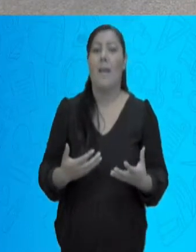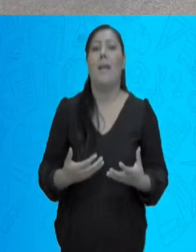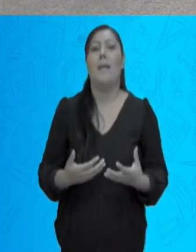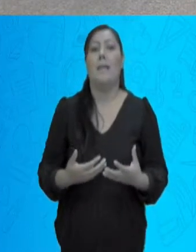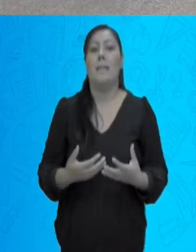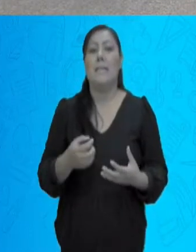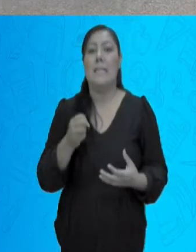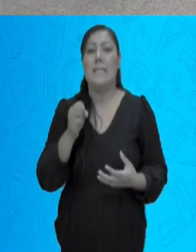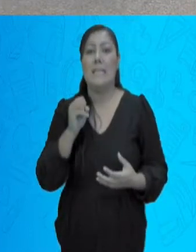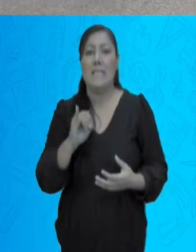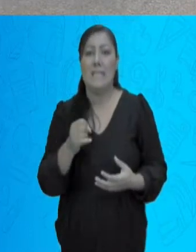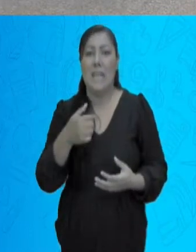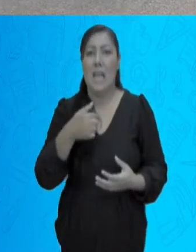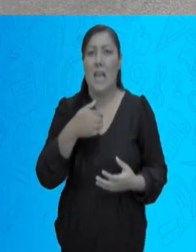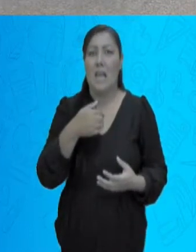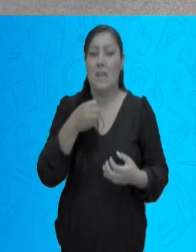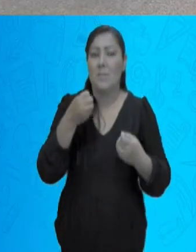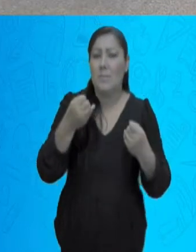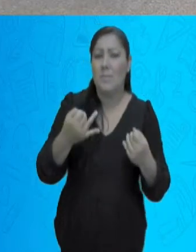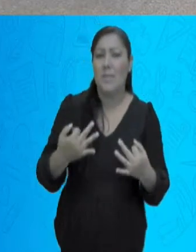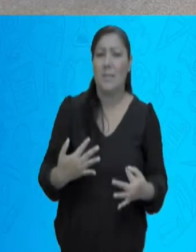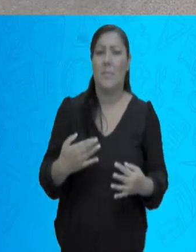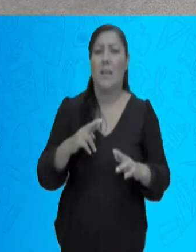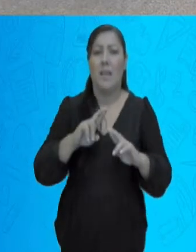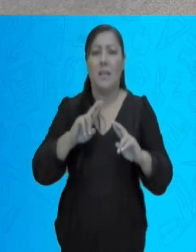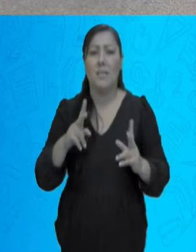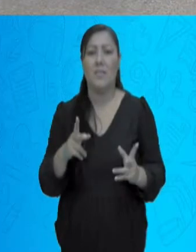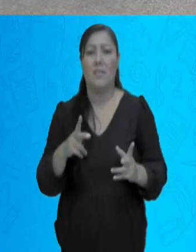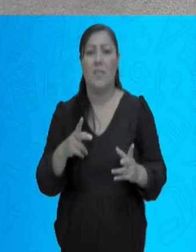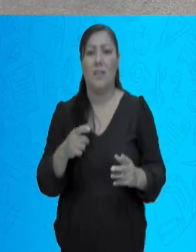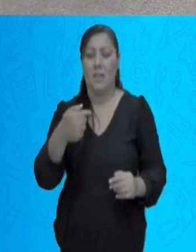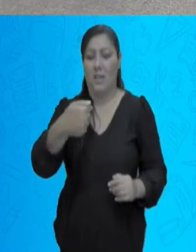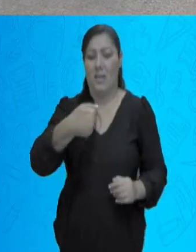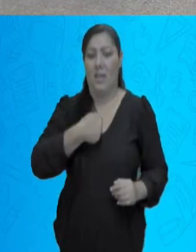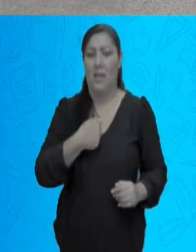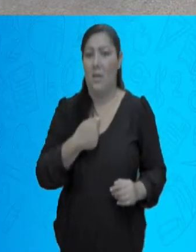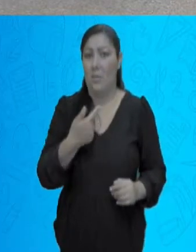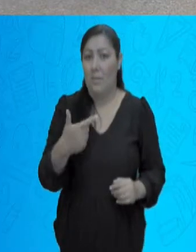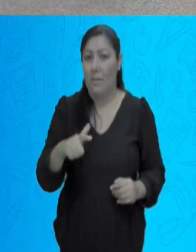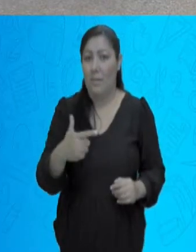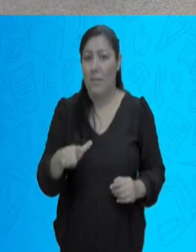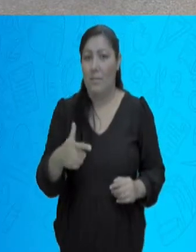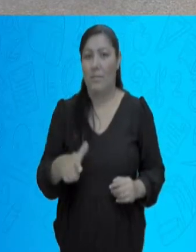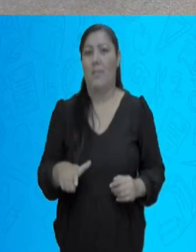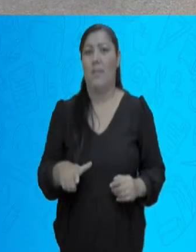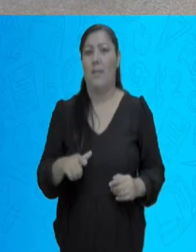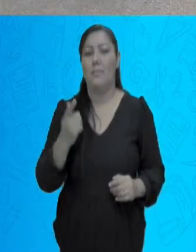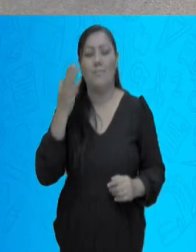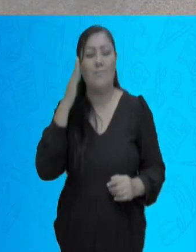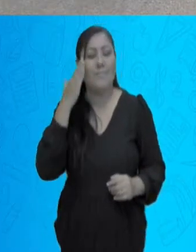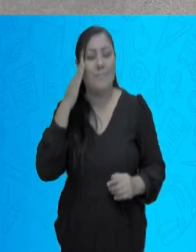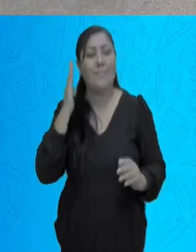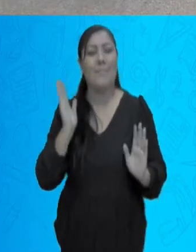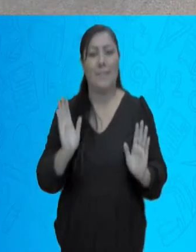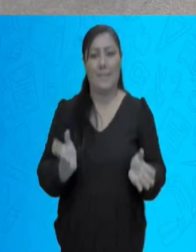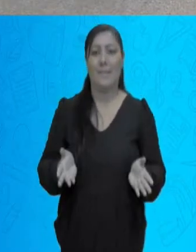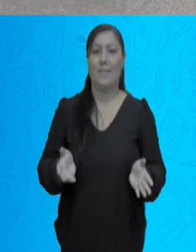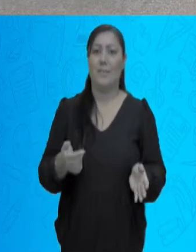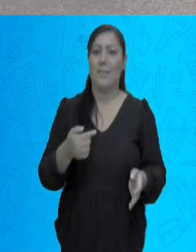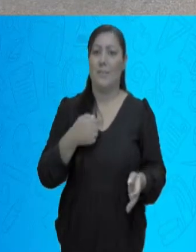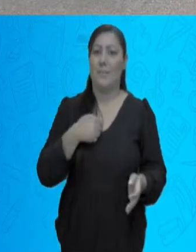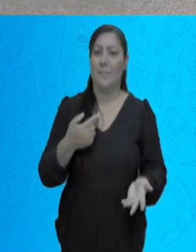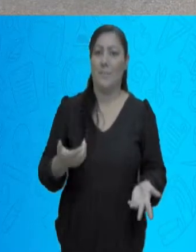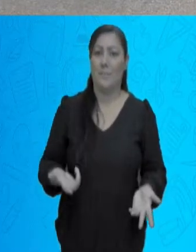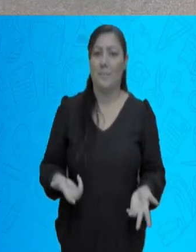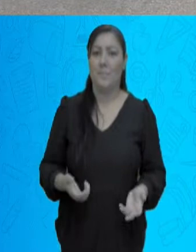que eu cantei. Agora, um outro detalhe. Cantei determina que algo